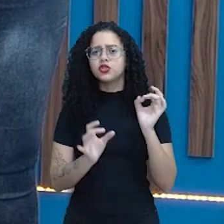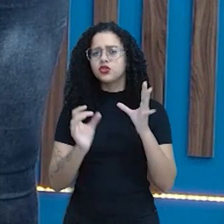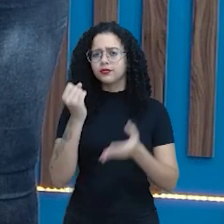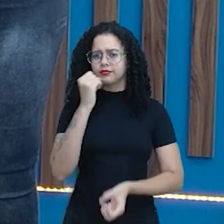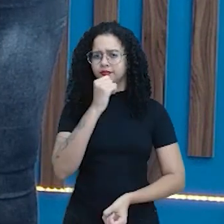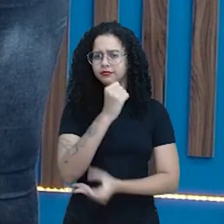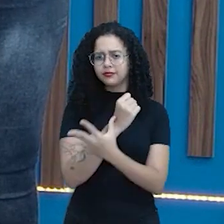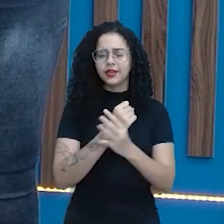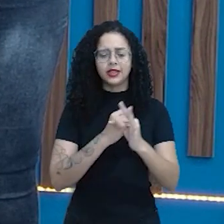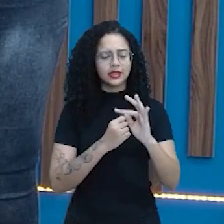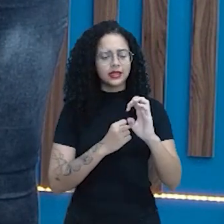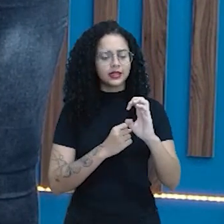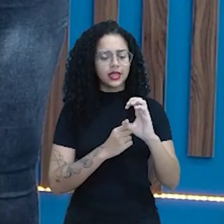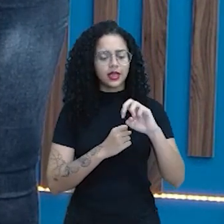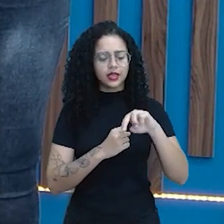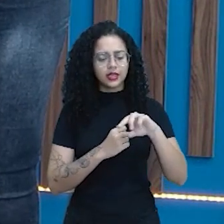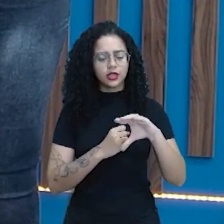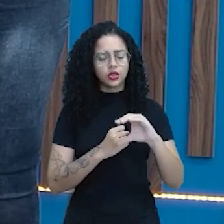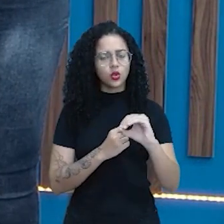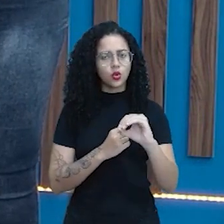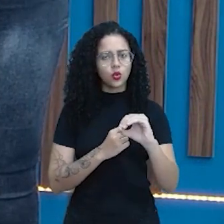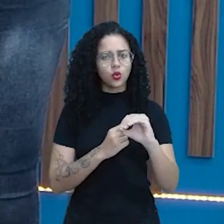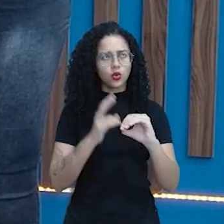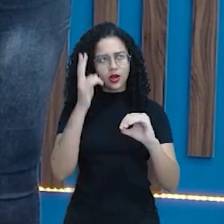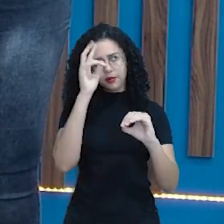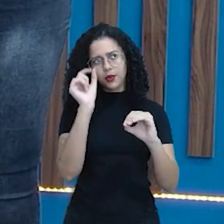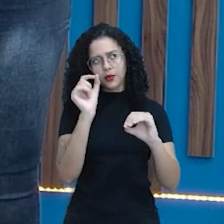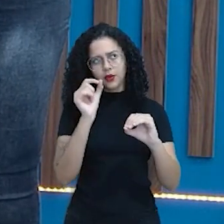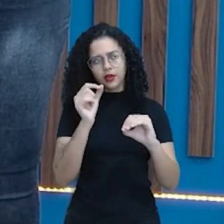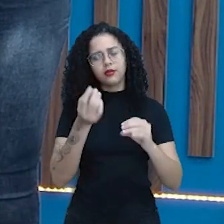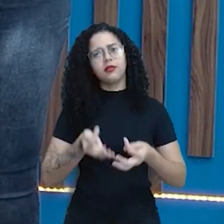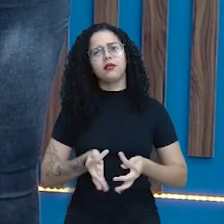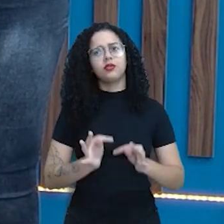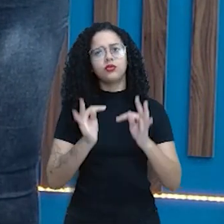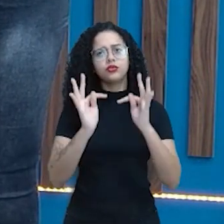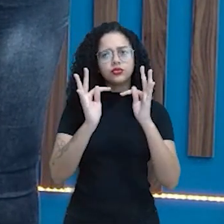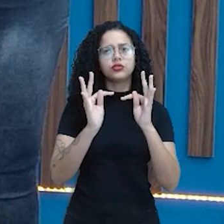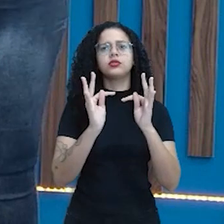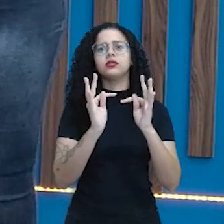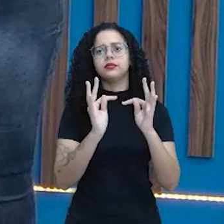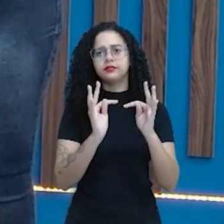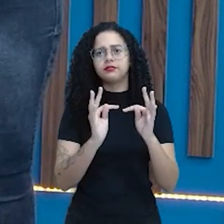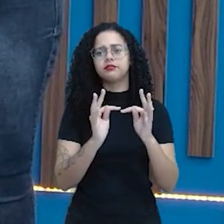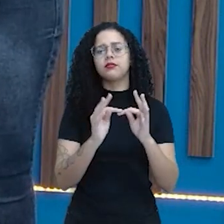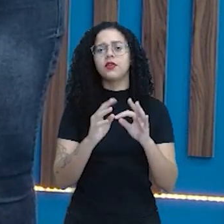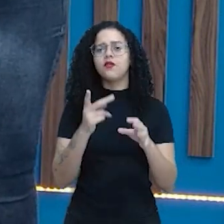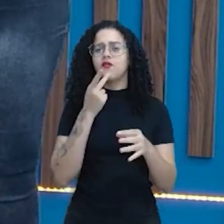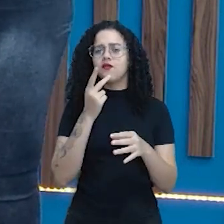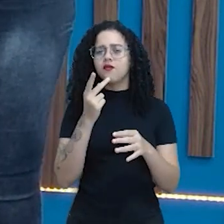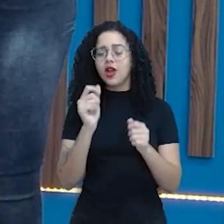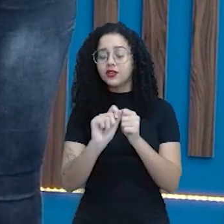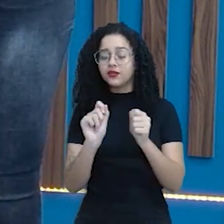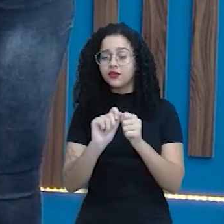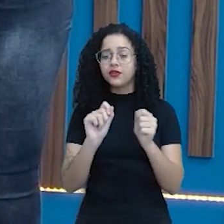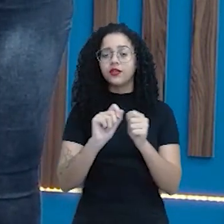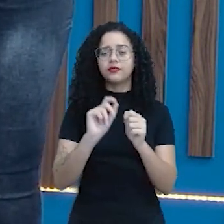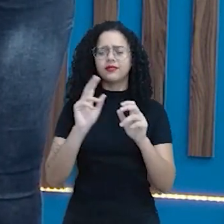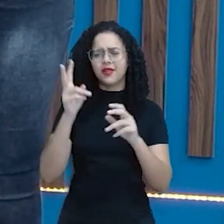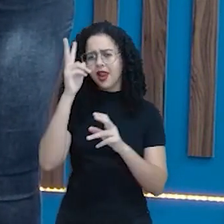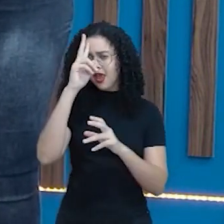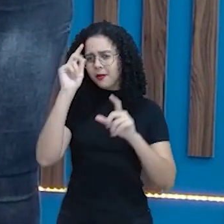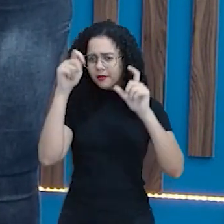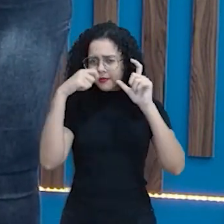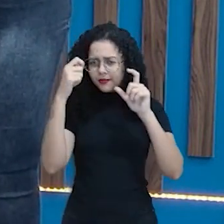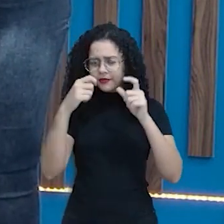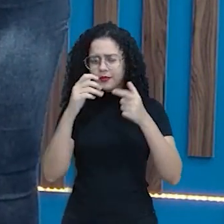spoiler. Lembra o quê? Tecnologia. Tecnologia, quando a gente fez a pílula, lembra aquele videozinho que